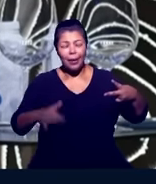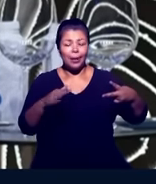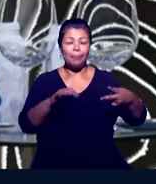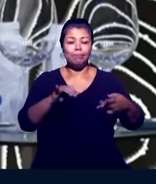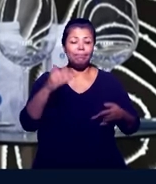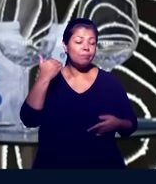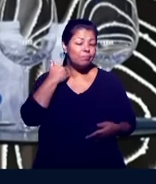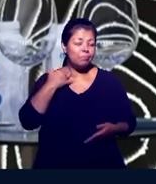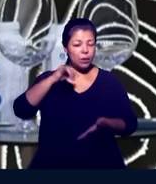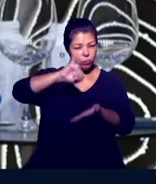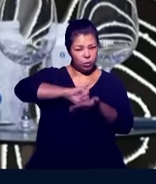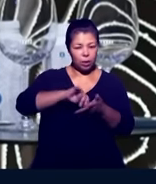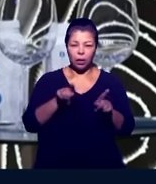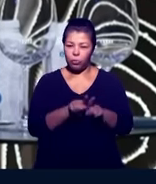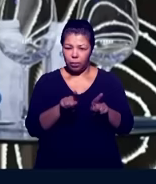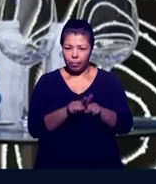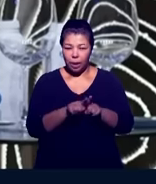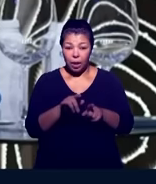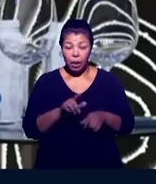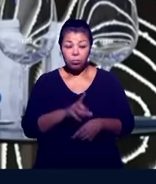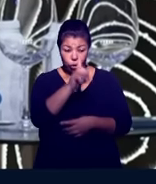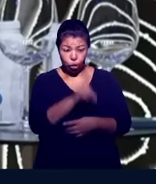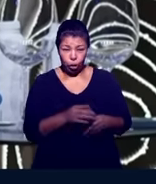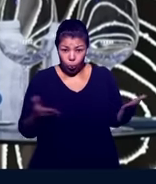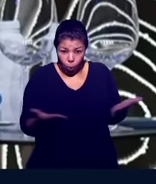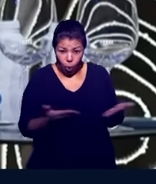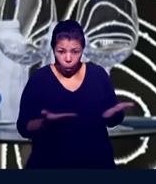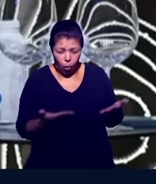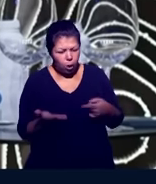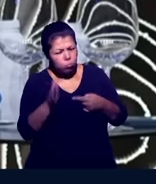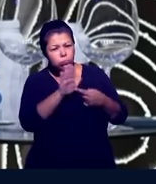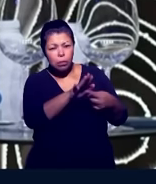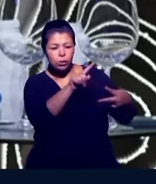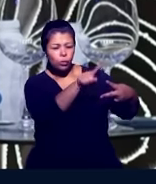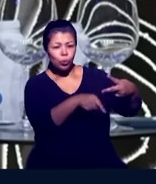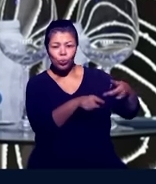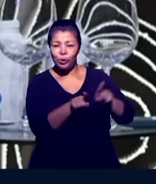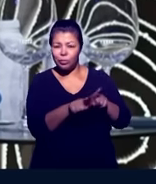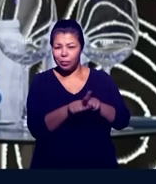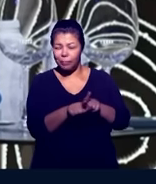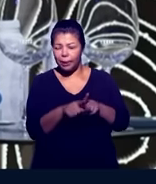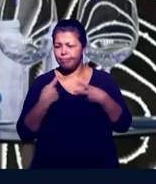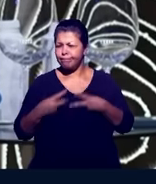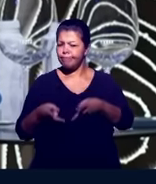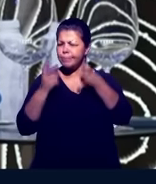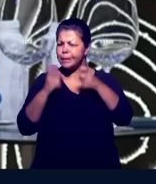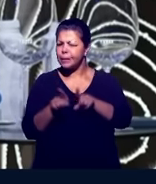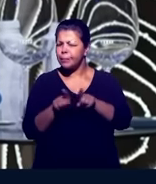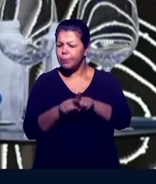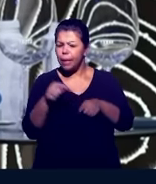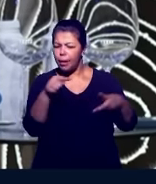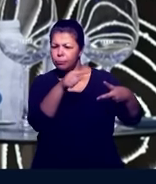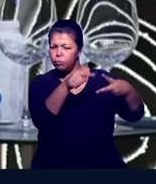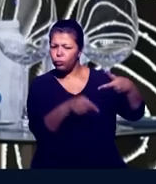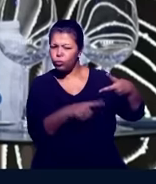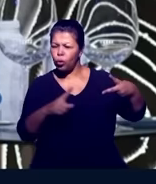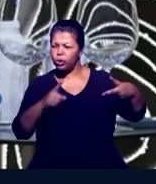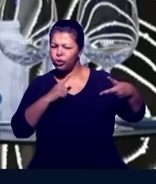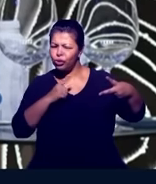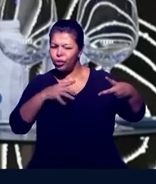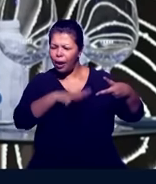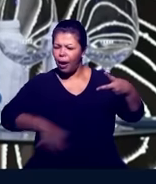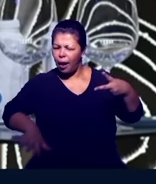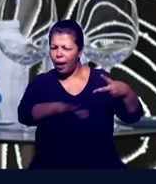pelos diretores atuais né e eu em algumas entrevistas com ele pude perceber primeiro conhecimento técnico para aquela